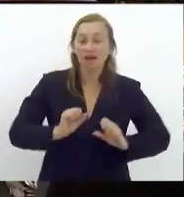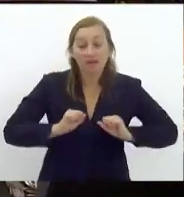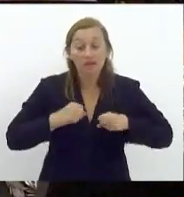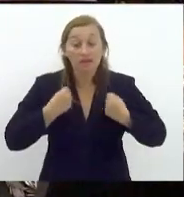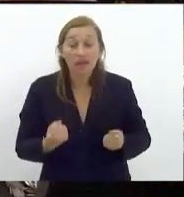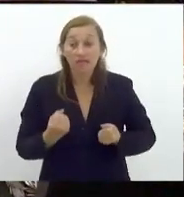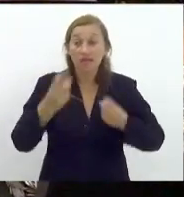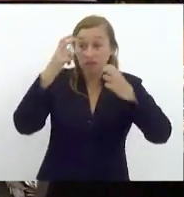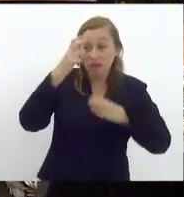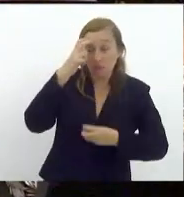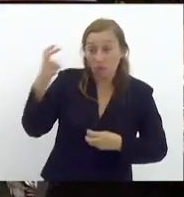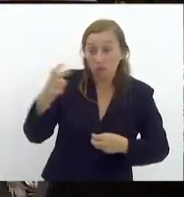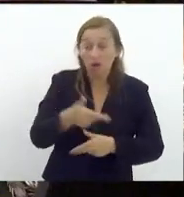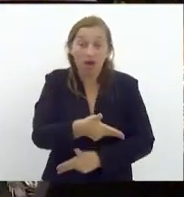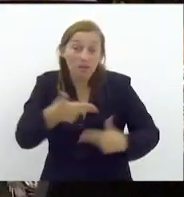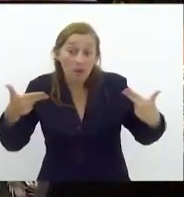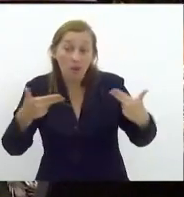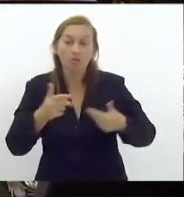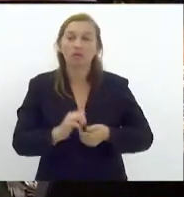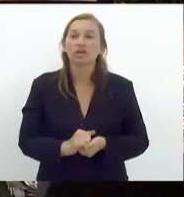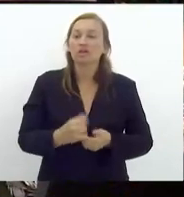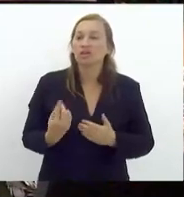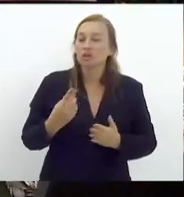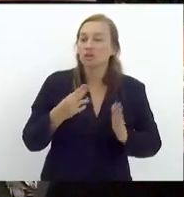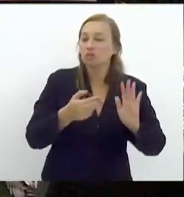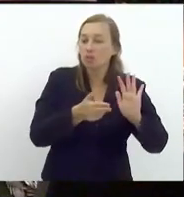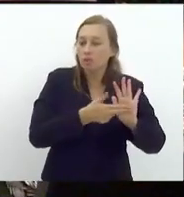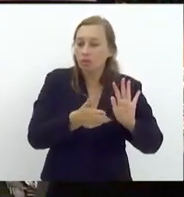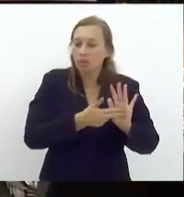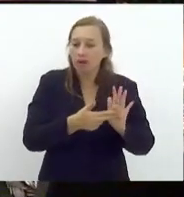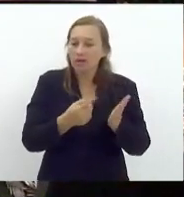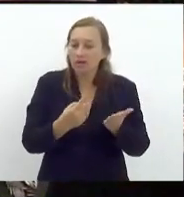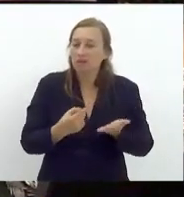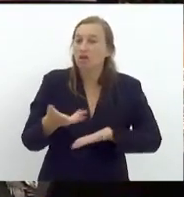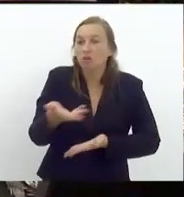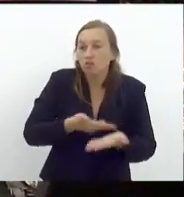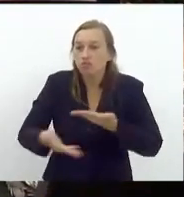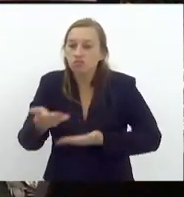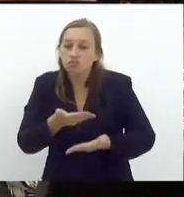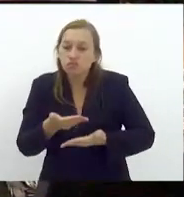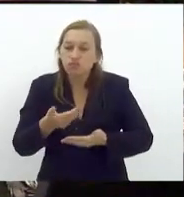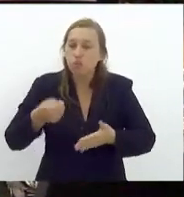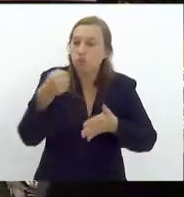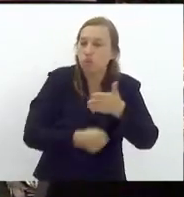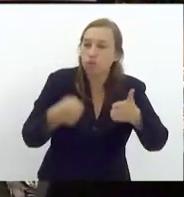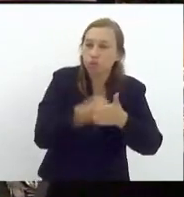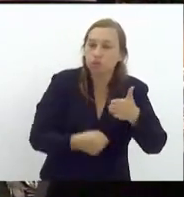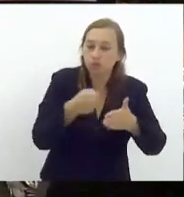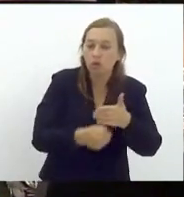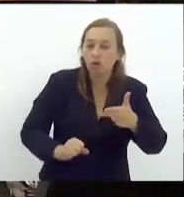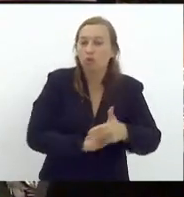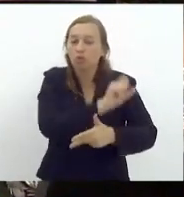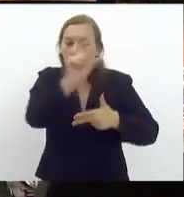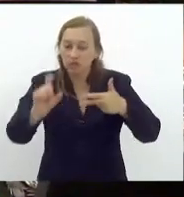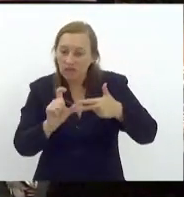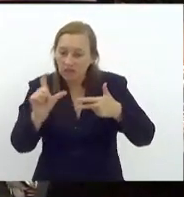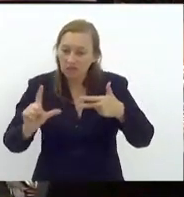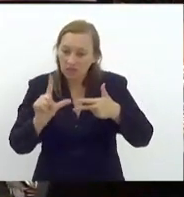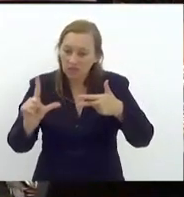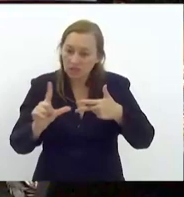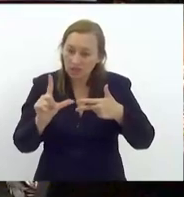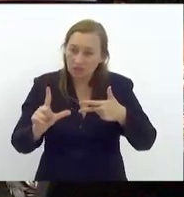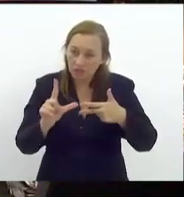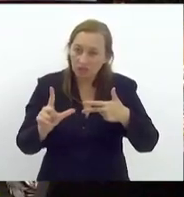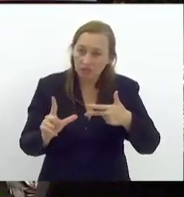parlamentar em defesa da cultura hip hop se compromete articular e lutar nas formas que couberem o poder legislativo para garantir